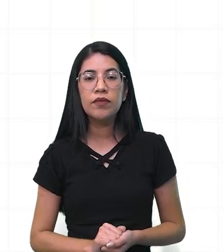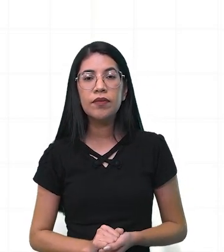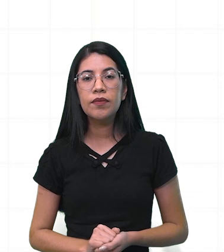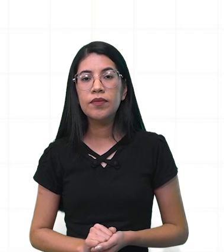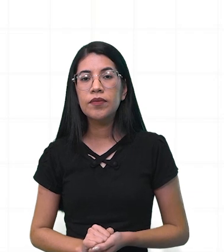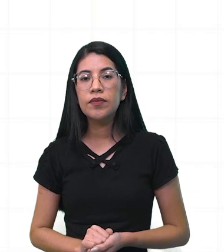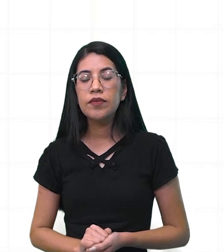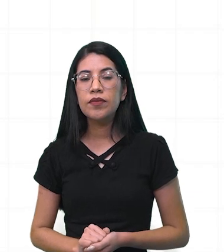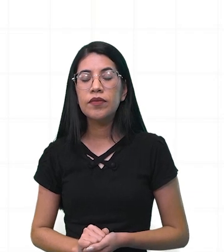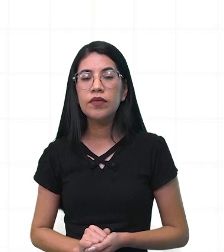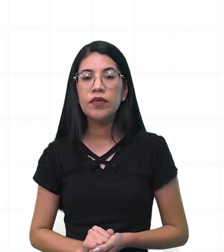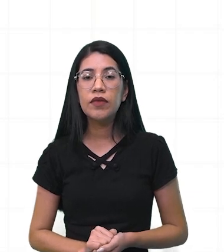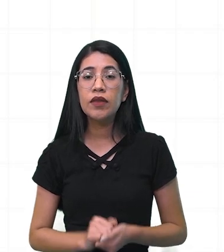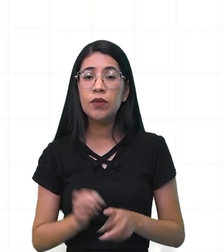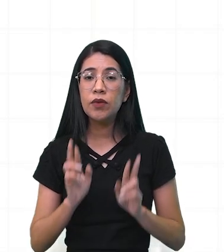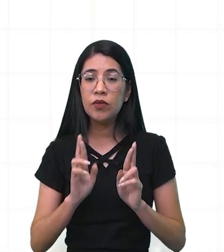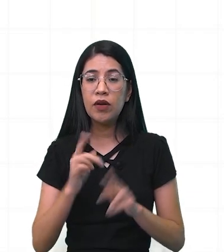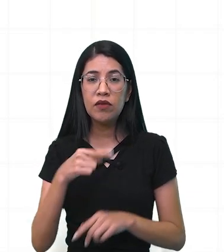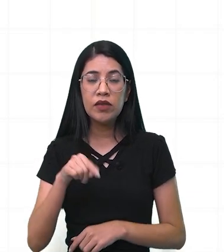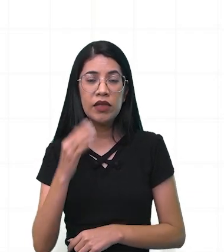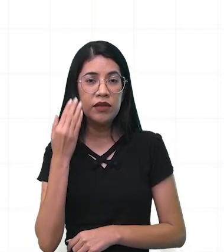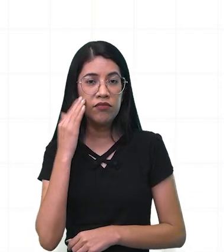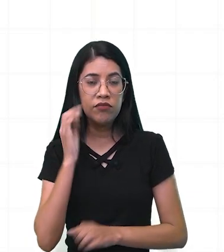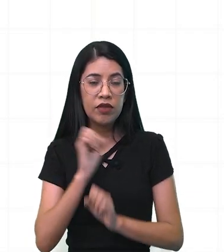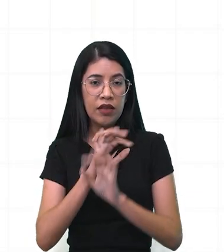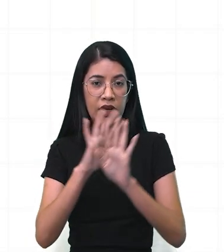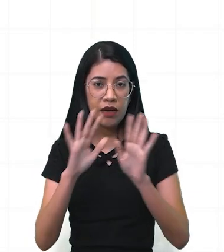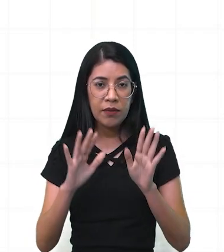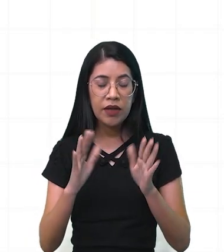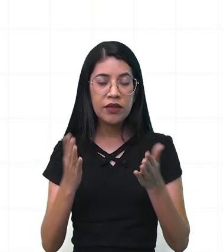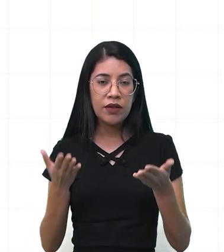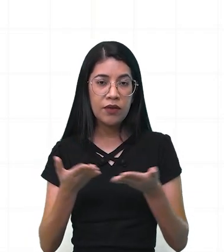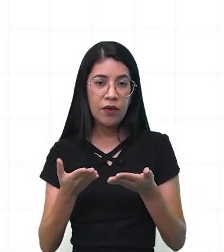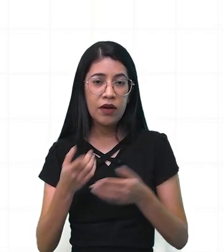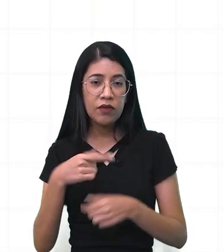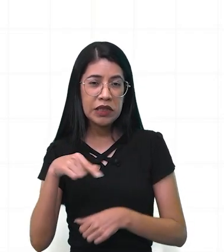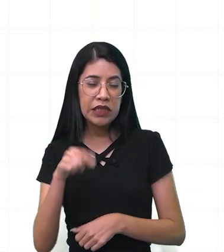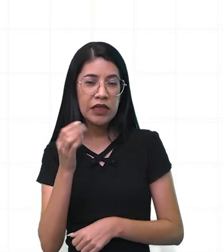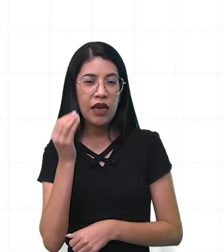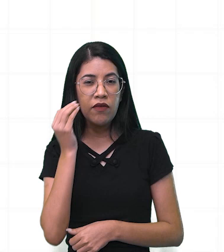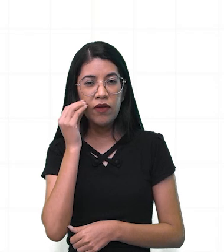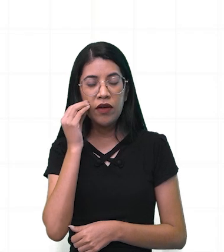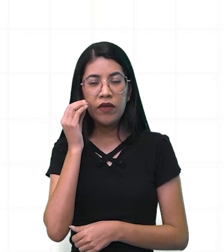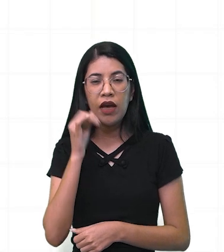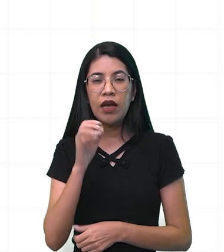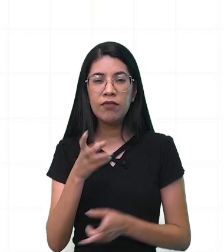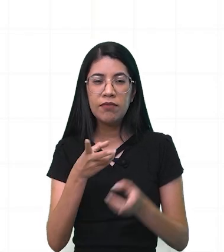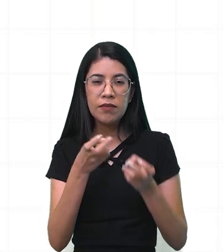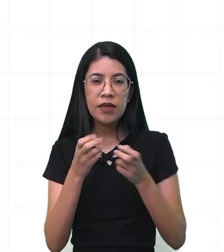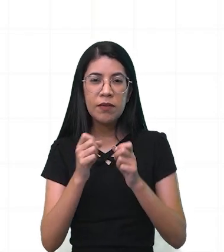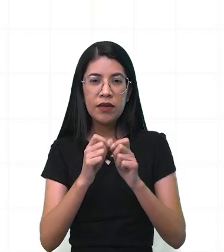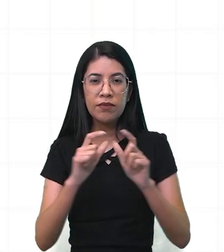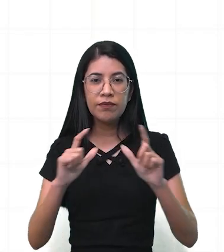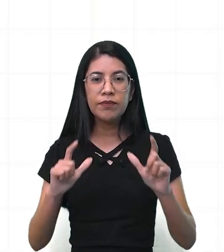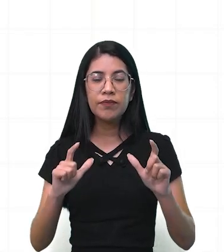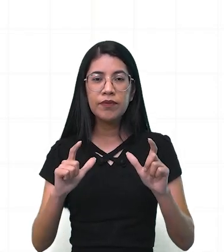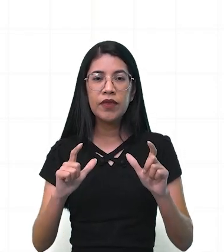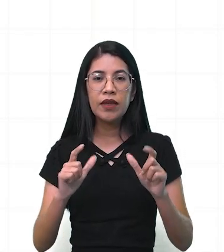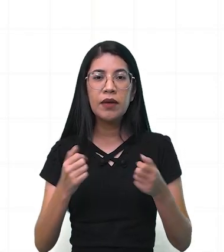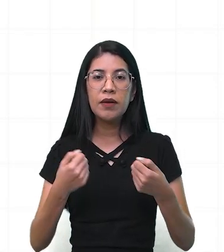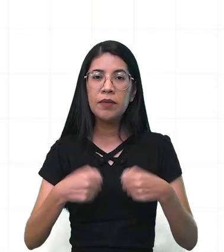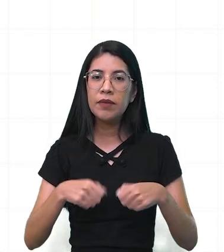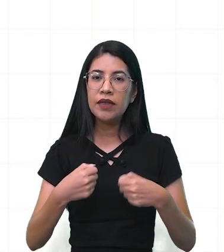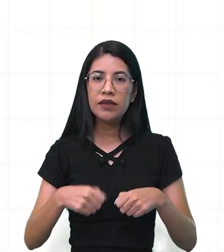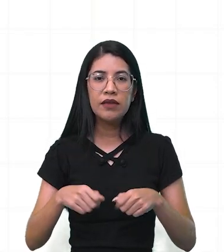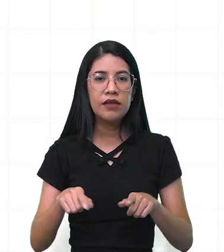ok? Então, eu espero que tenha ficado claro aí que agora, quando vocês verificarem uma situação, problema, em que precise